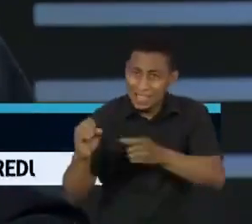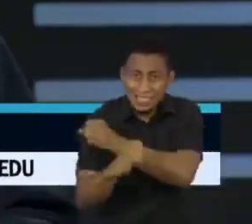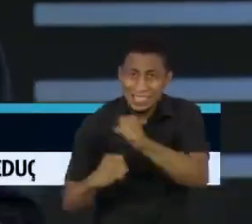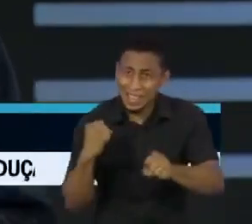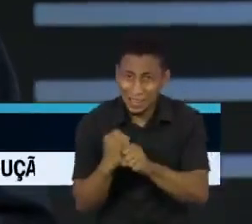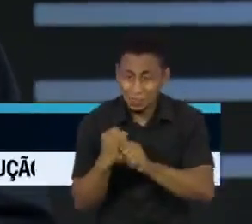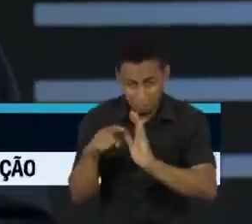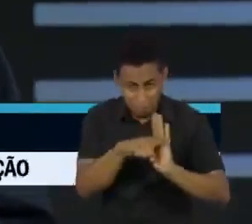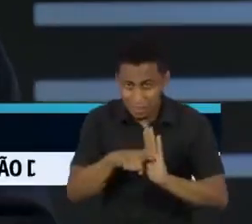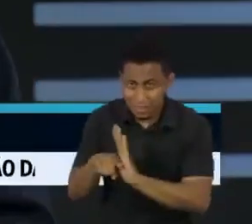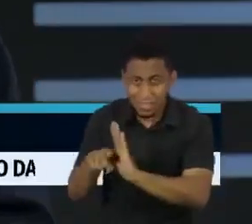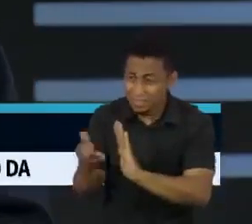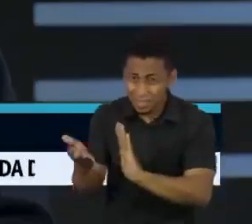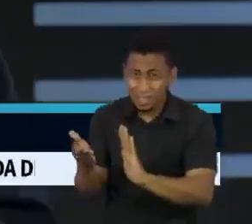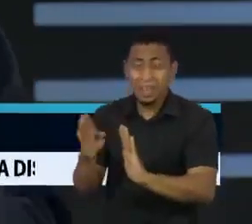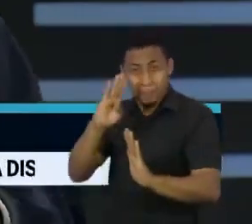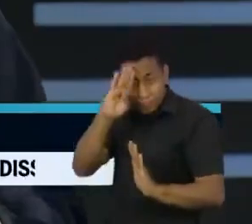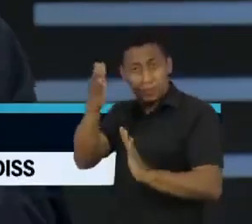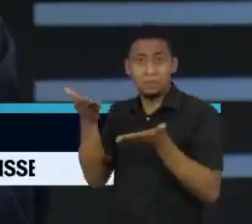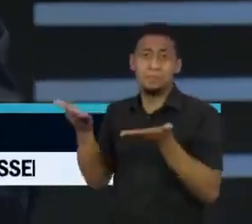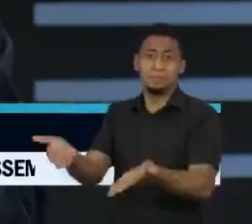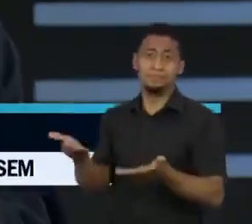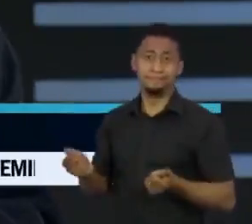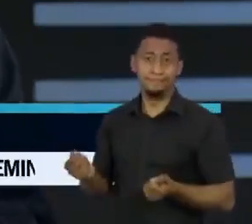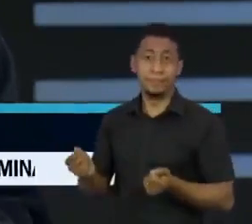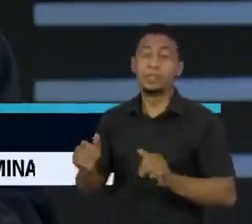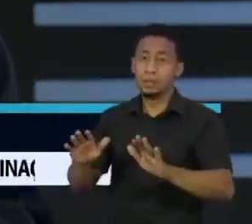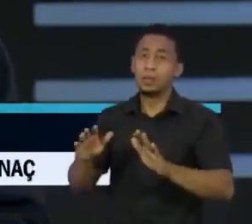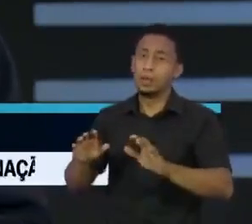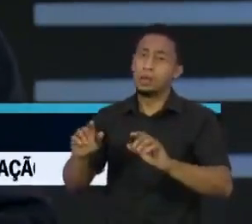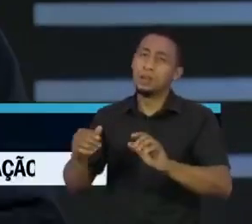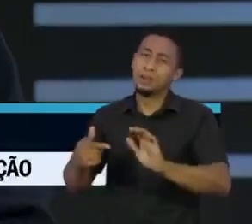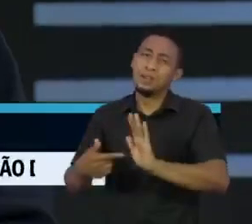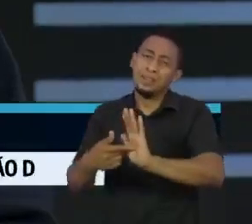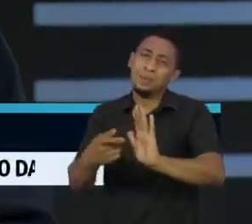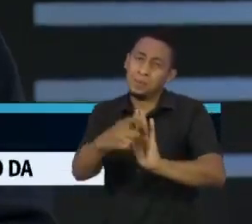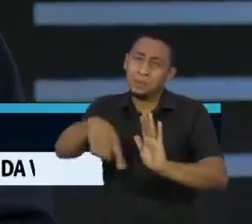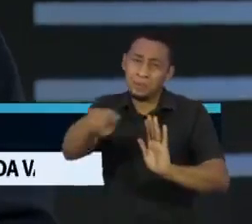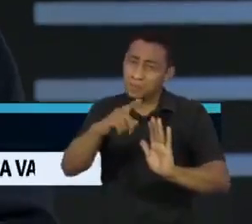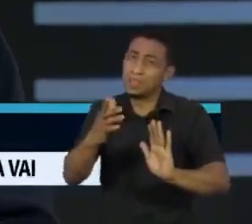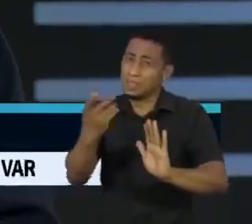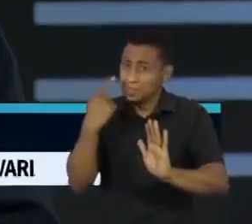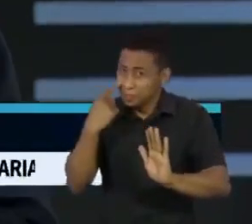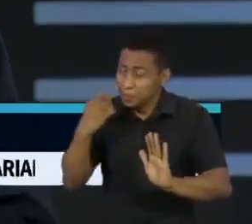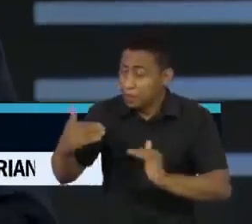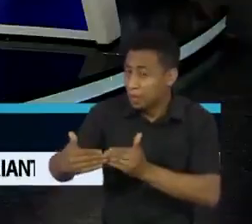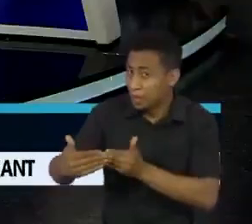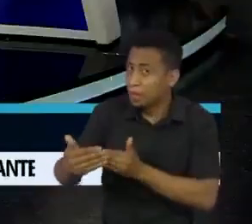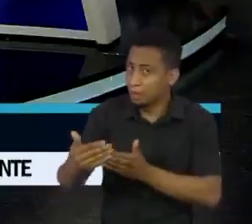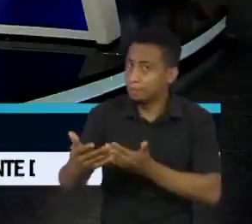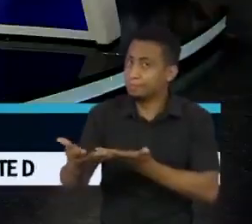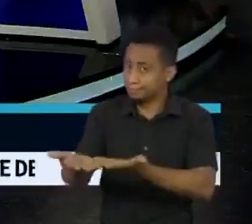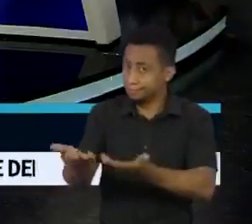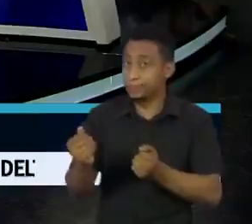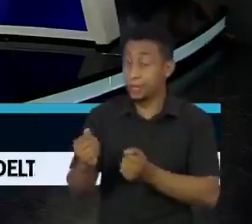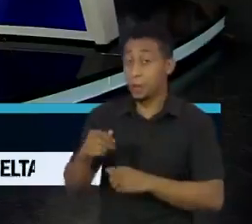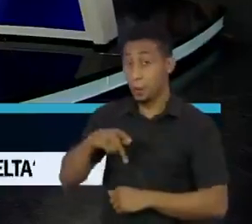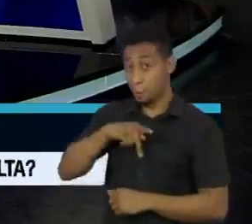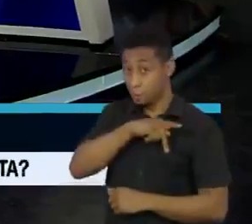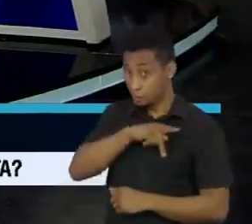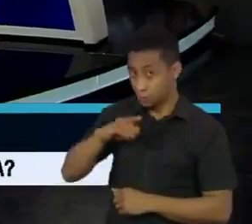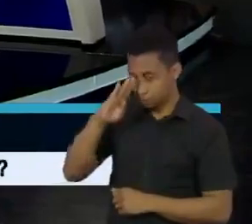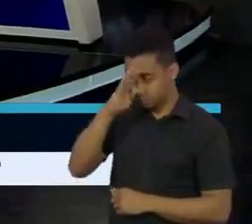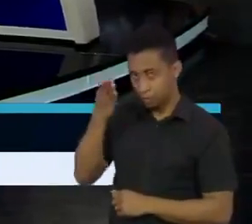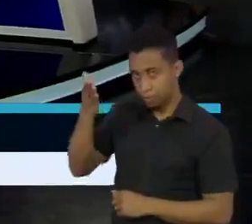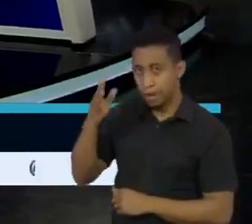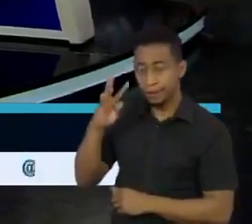decenal não ser prioridade. E só para você ver, eu vou passar para o João que vai completar essa questão. O presidente toma decisões,